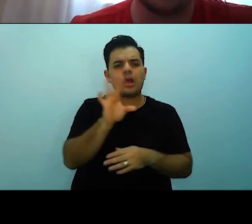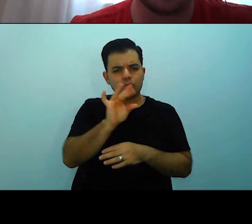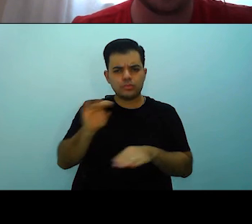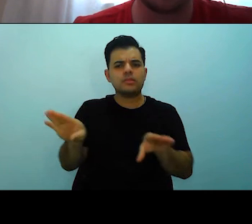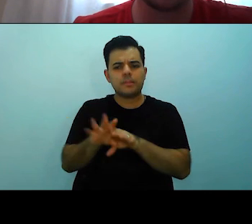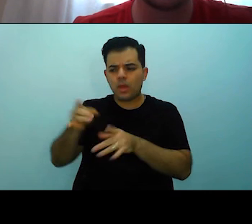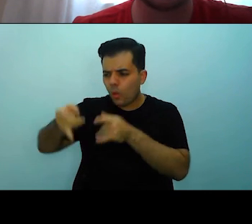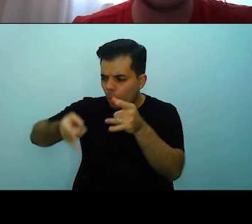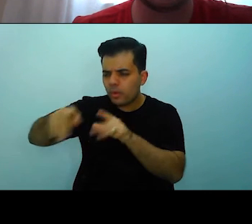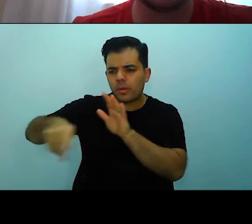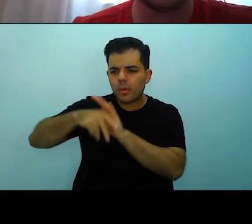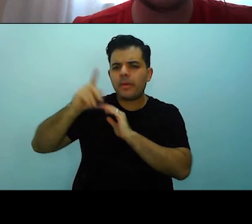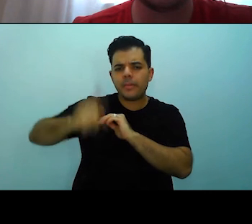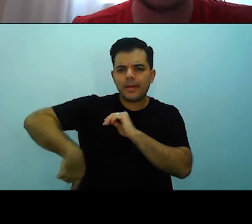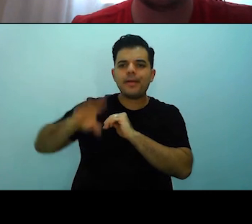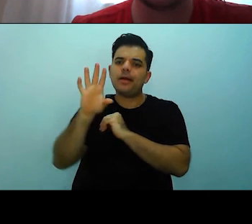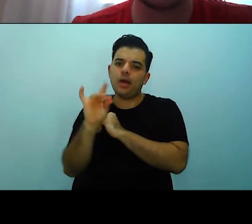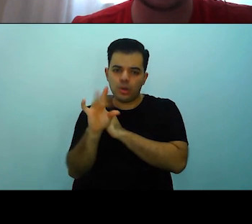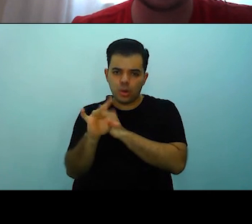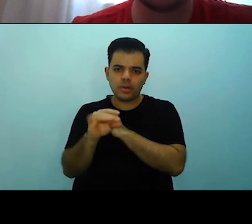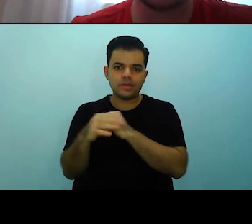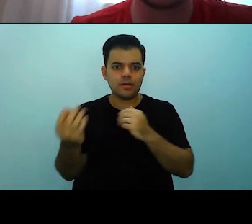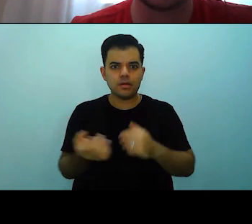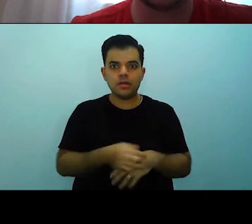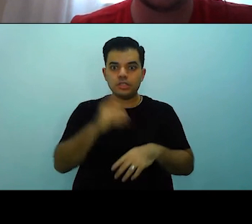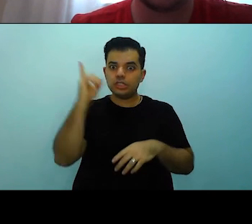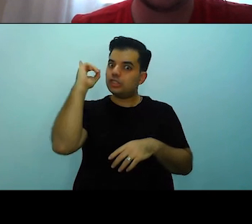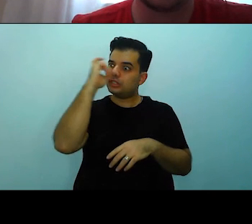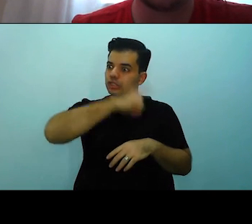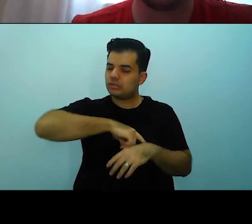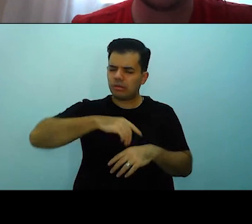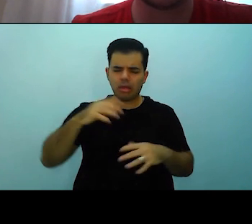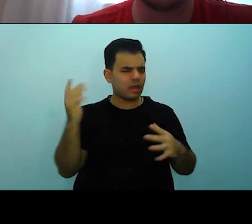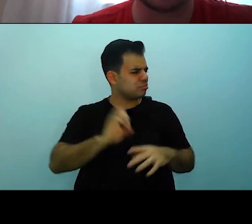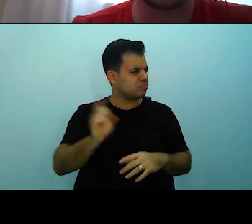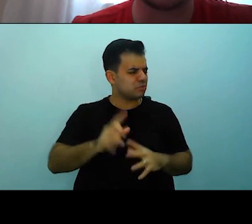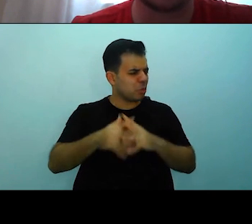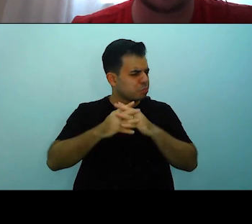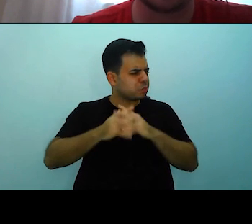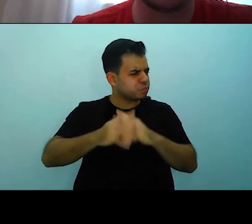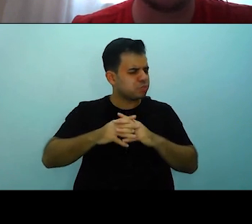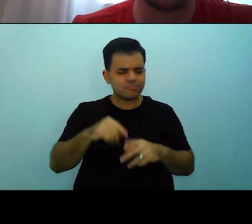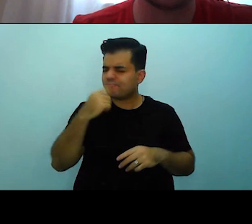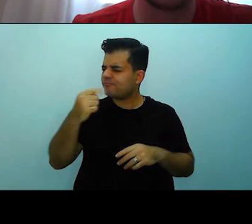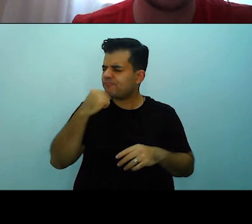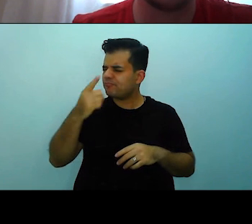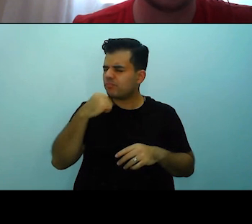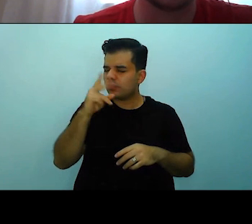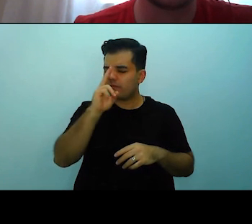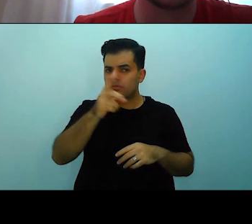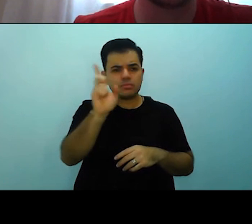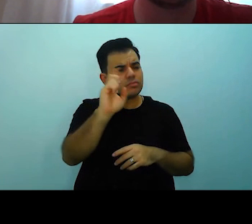rodar, não é uma coisa de um bicho de 7 cabeças, né? Só basta ter uma pessoa